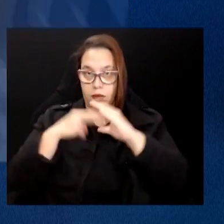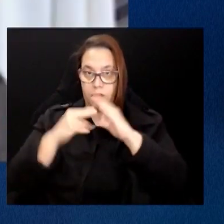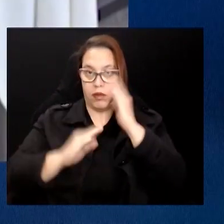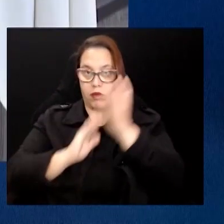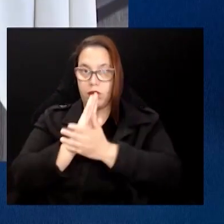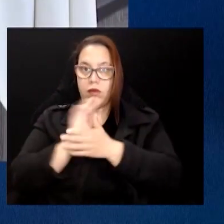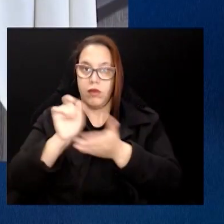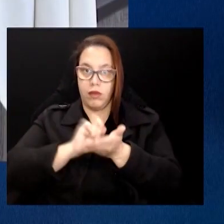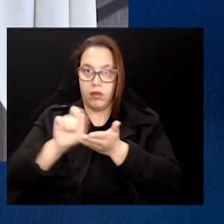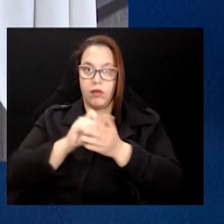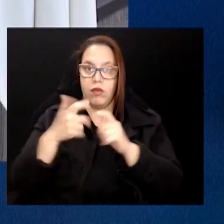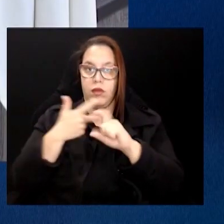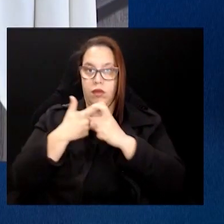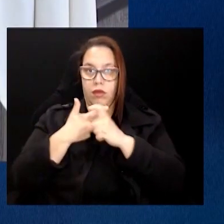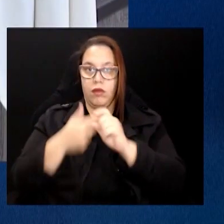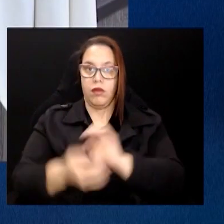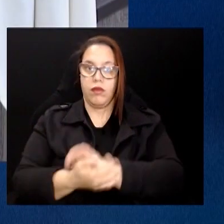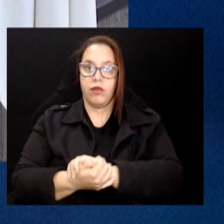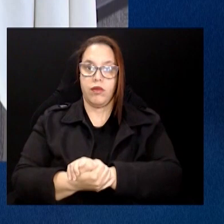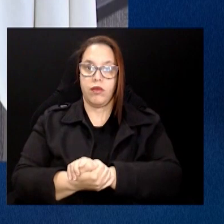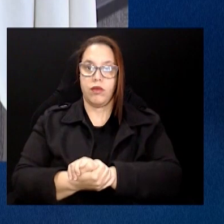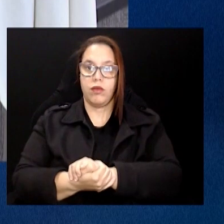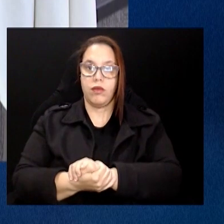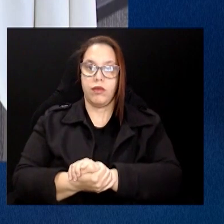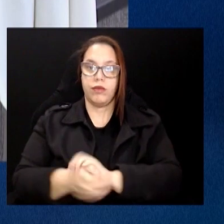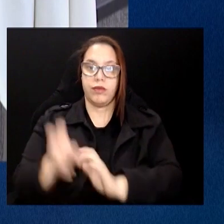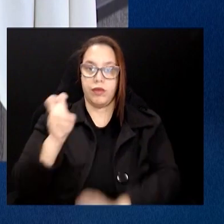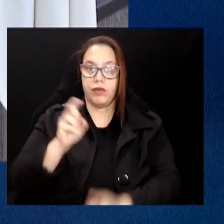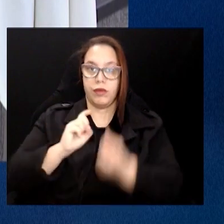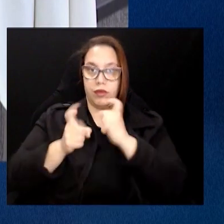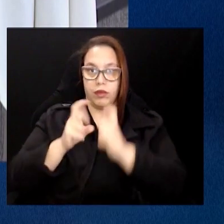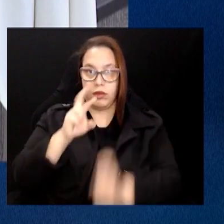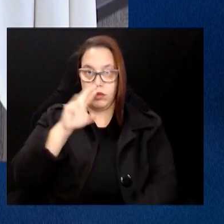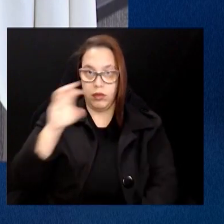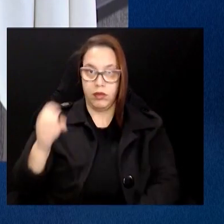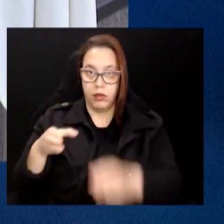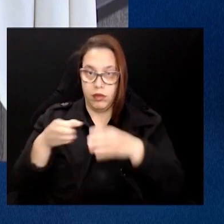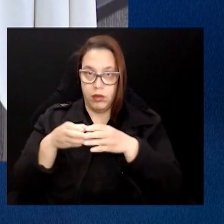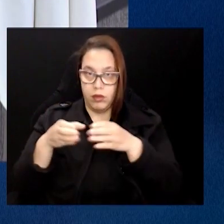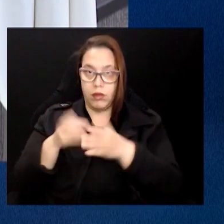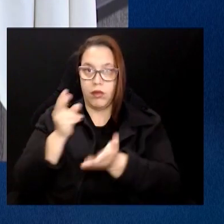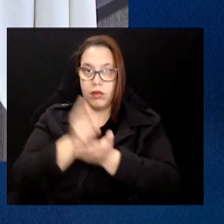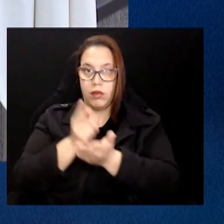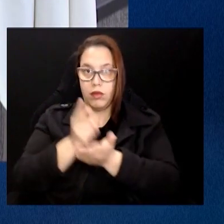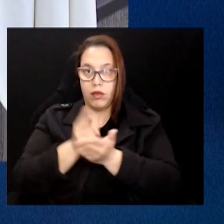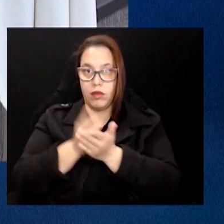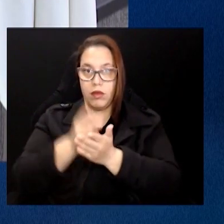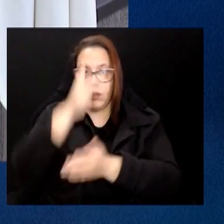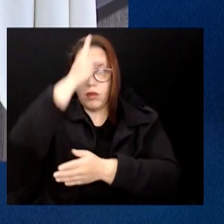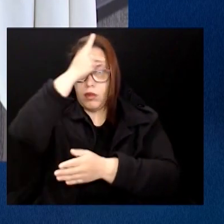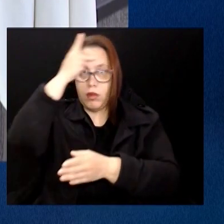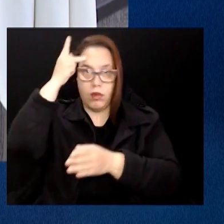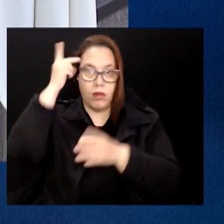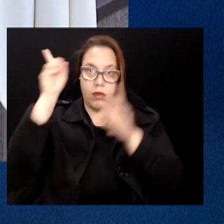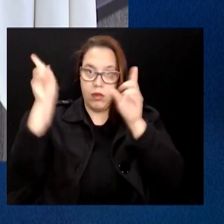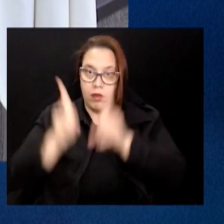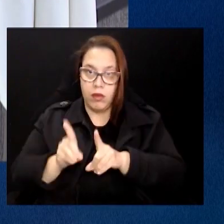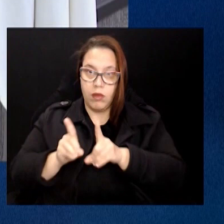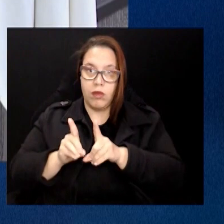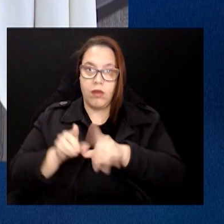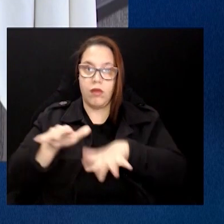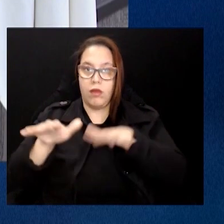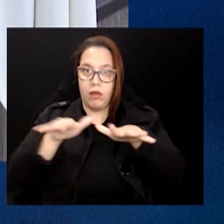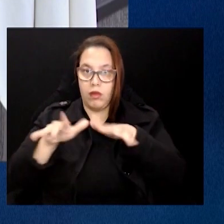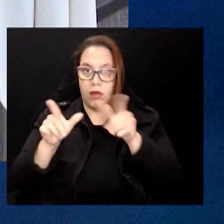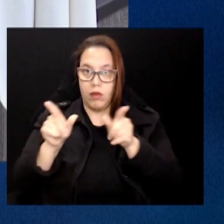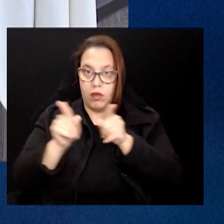Executivo. A 5ª reunião ordinária da Comissão Permanente das Pessoas com Deficiência ou Mobilidade Reduzida,